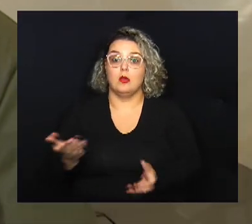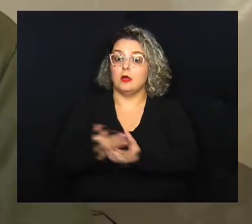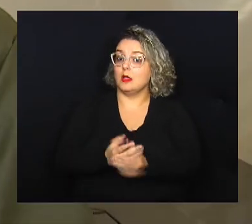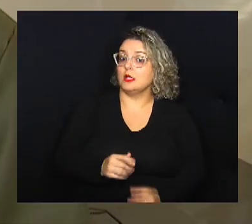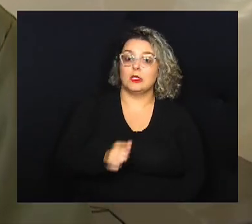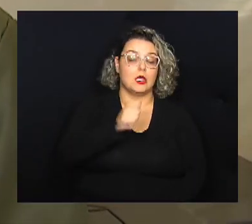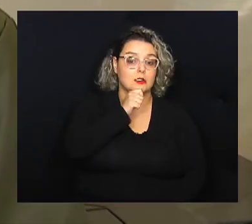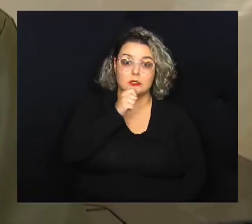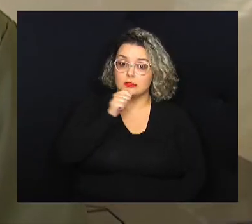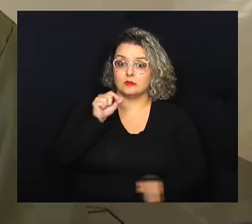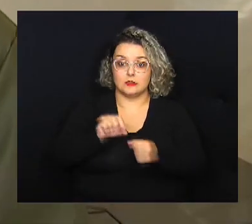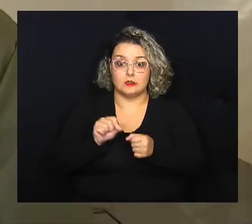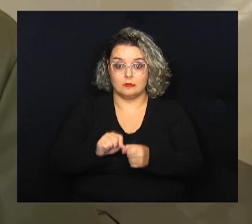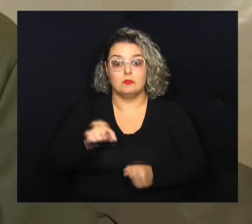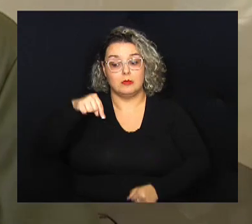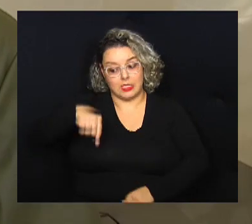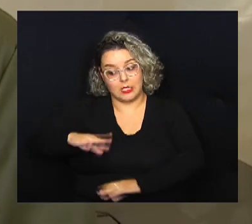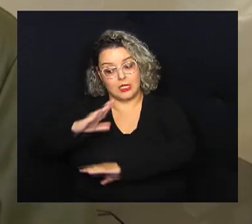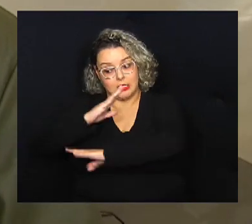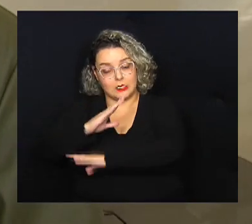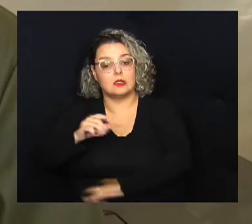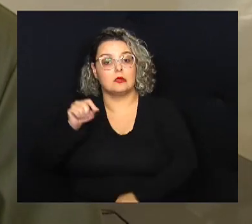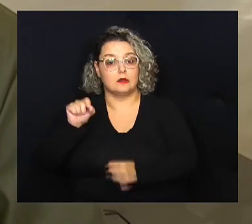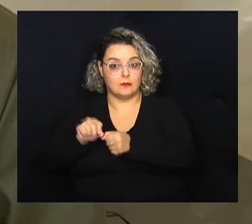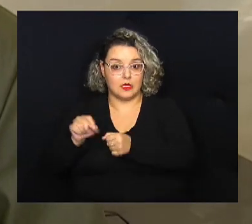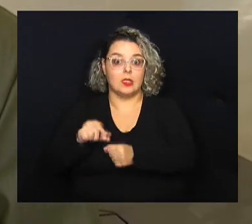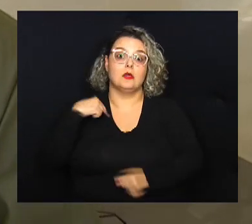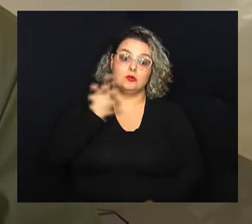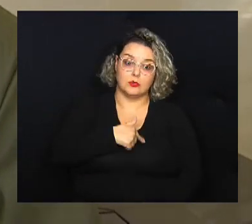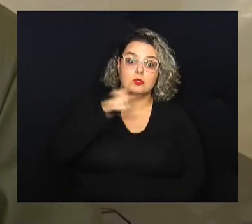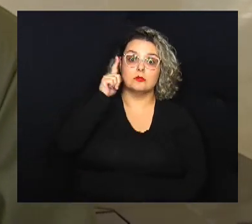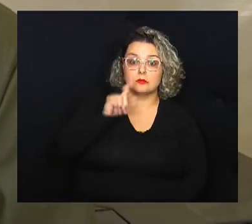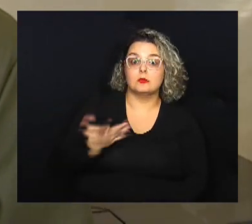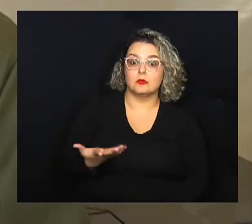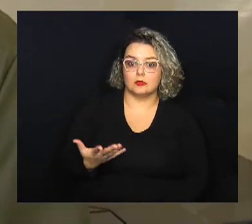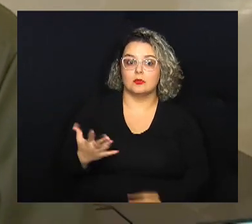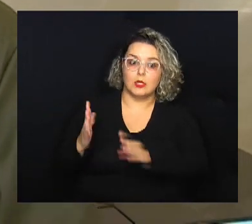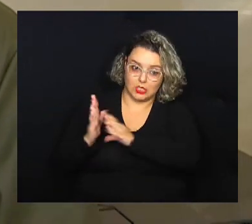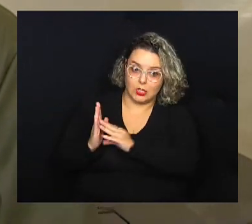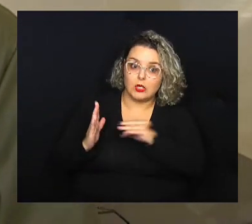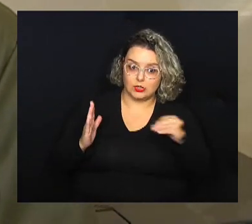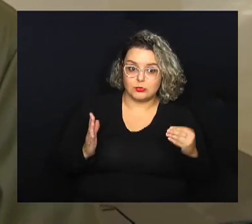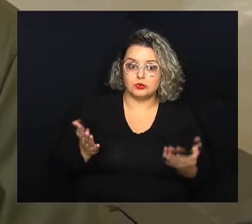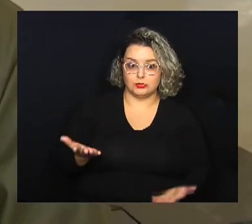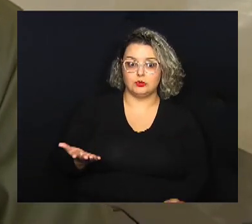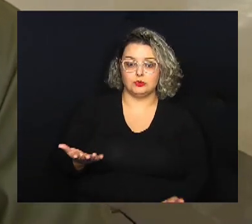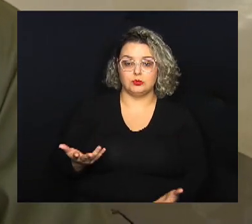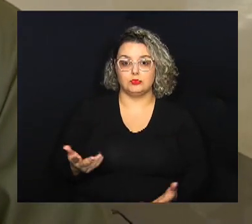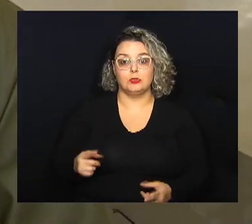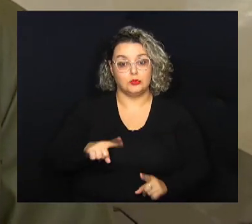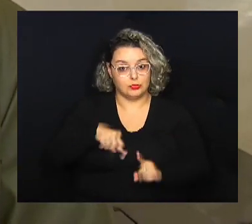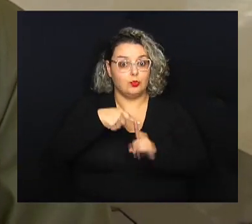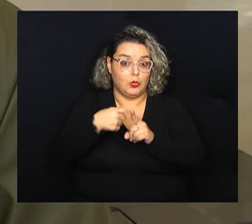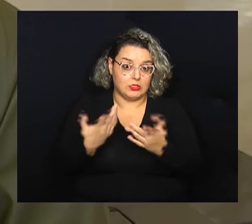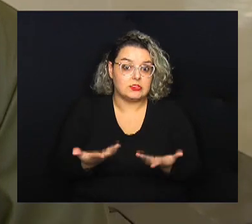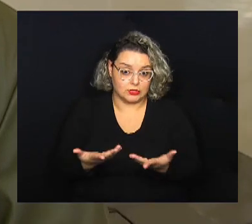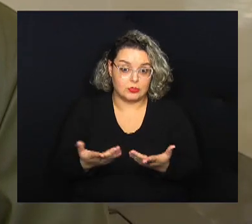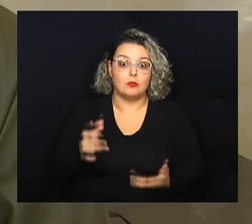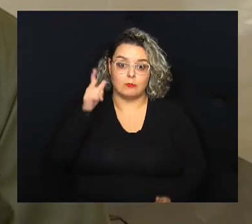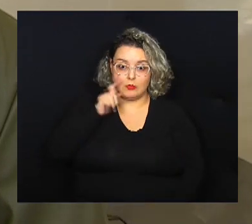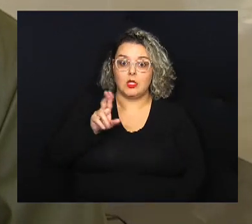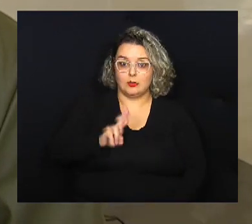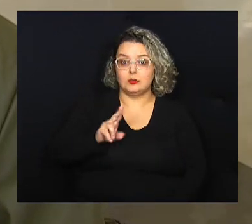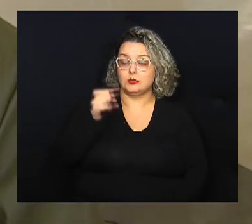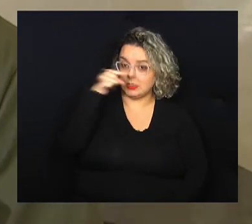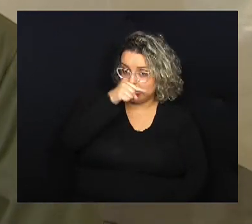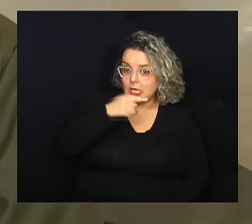lá, mas a Câmara de Campinas faz, a gente vai conseguir copiar, num sentido muito positivo, para conseguir implantar lá.